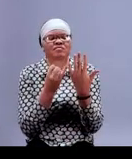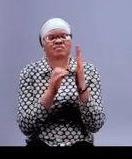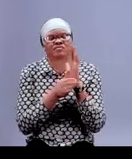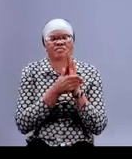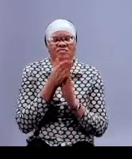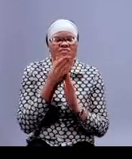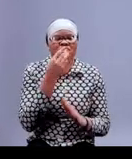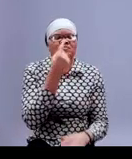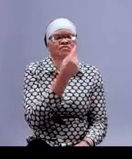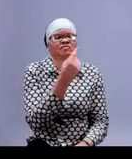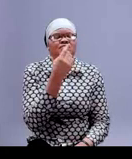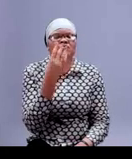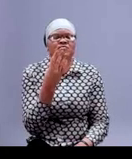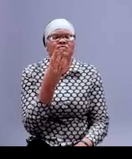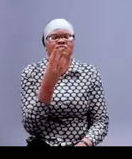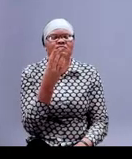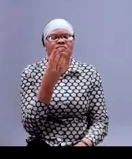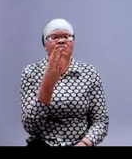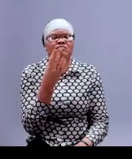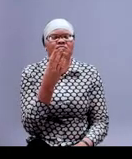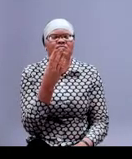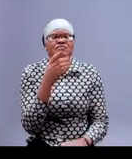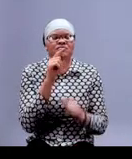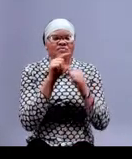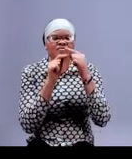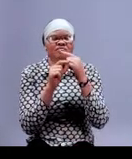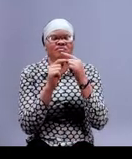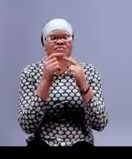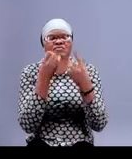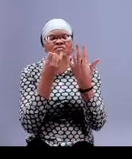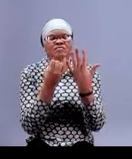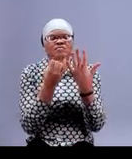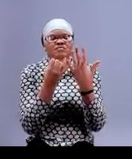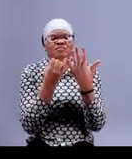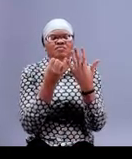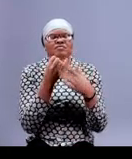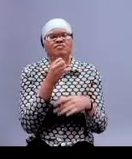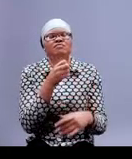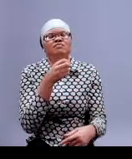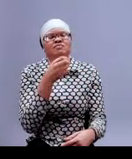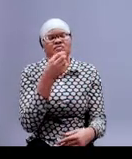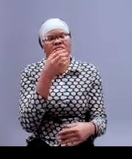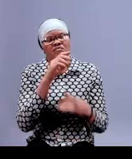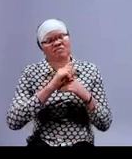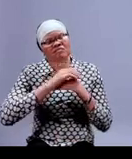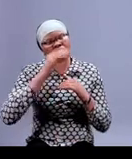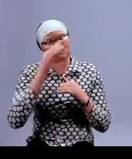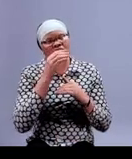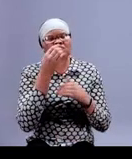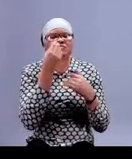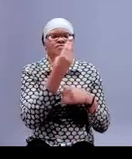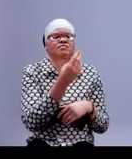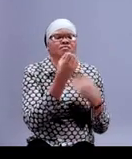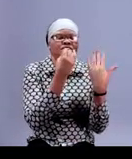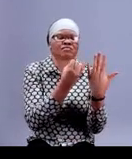6 por isso começa-se com 14 14 a dividir por 6 quanto é 14 é maior